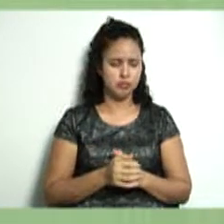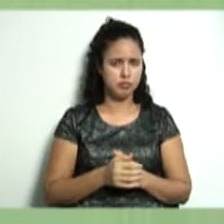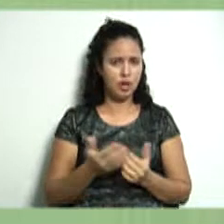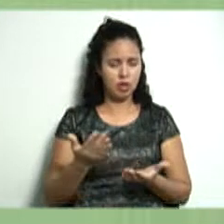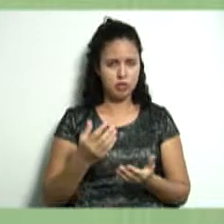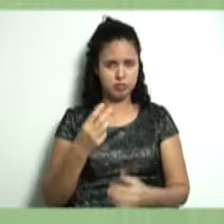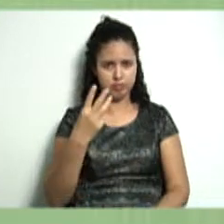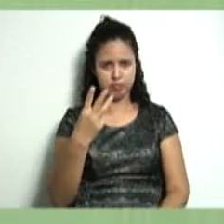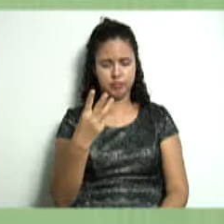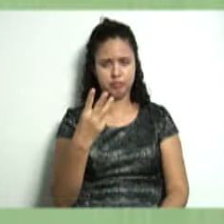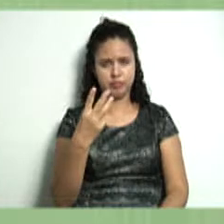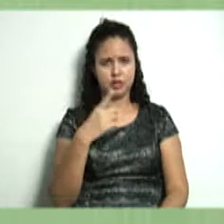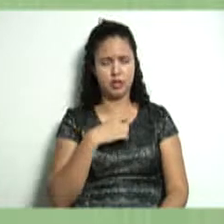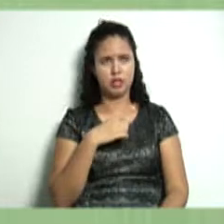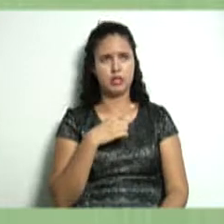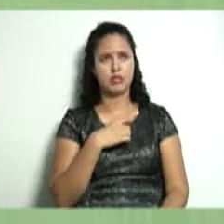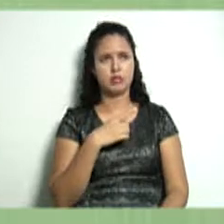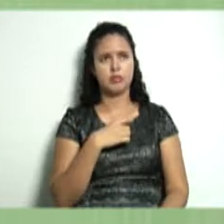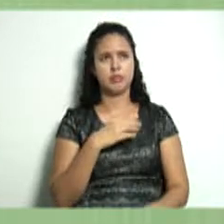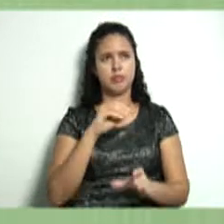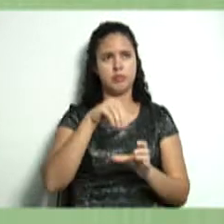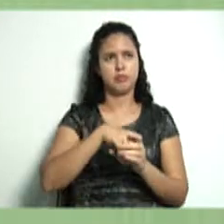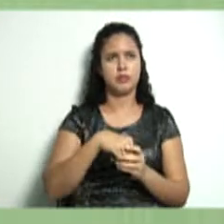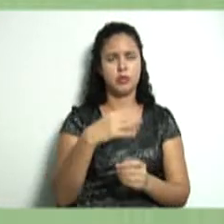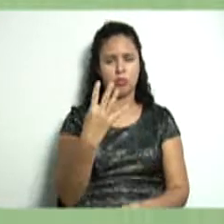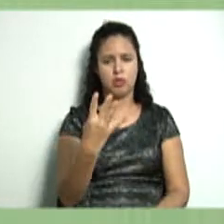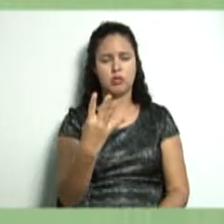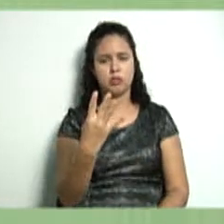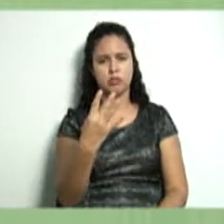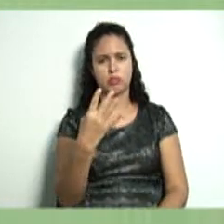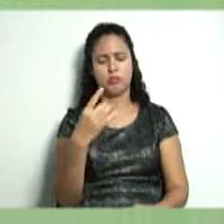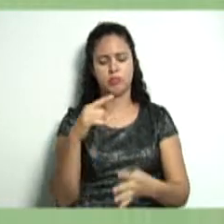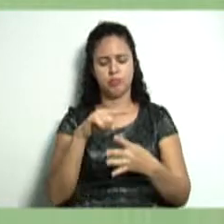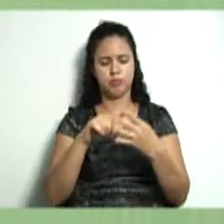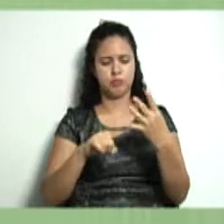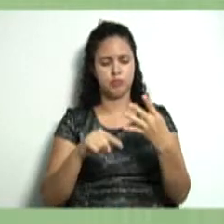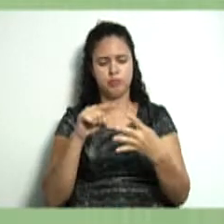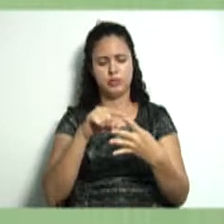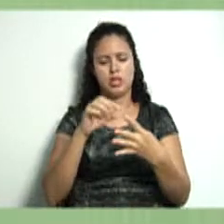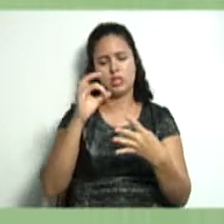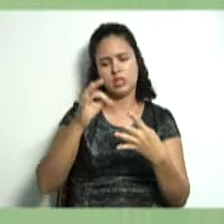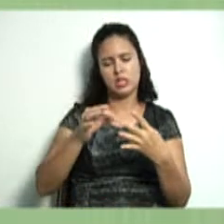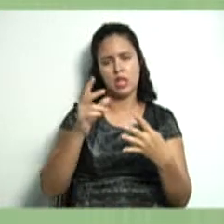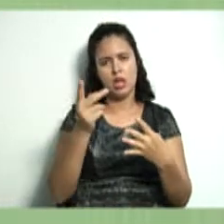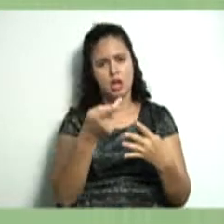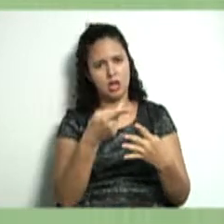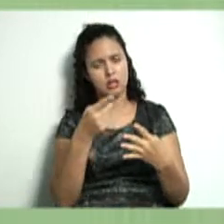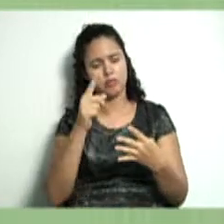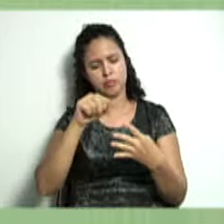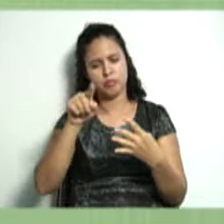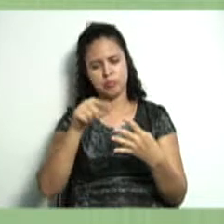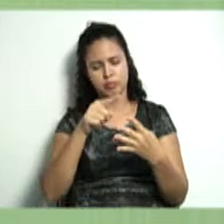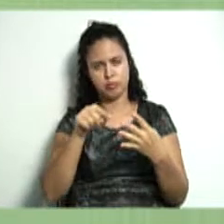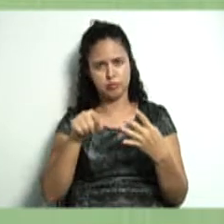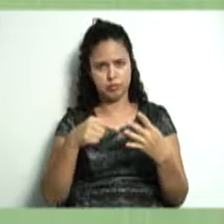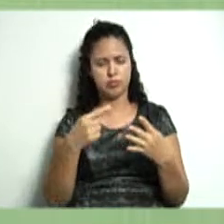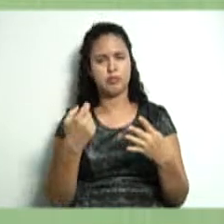3 tem 4 questões para marcar certo e errado. Então, considerando os